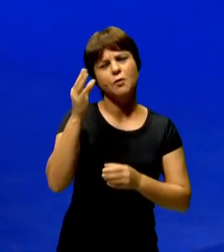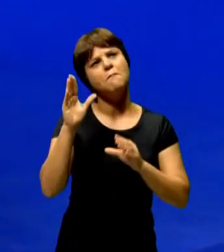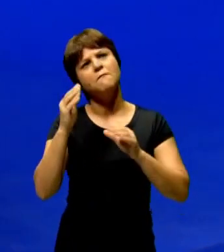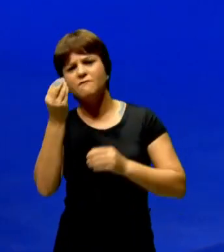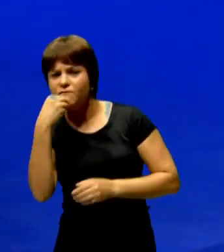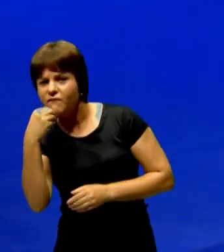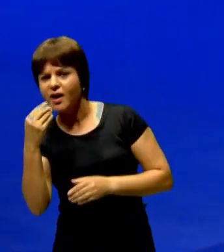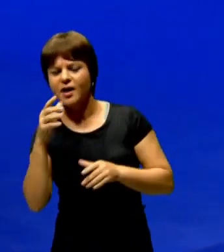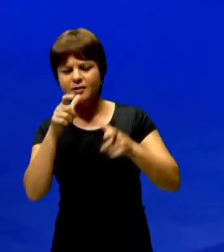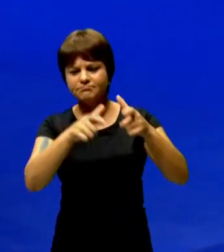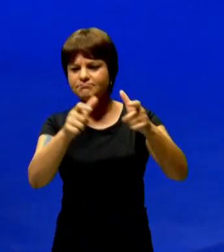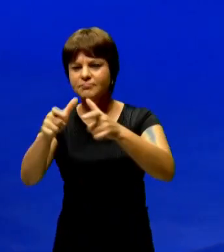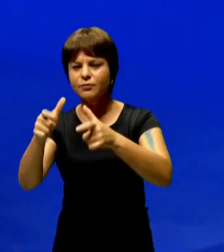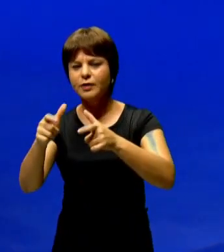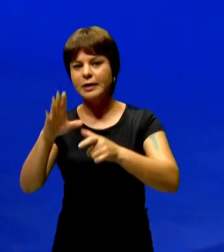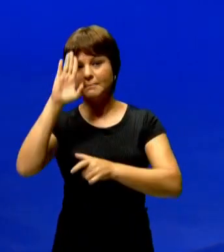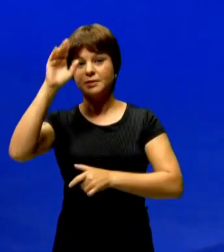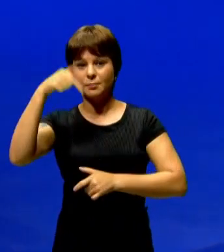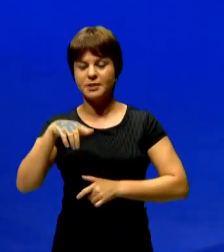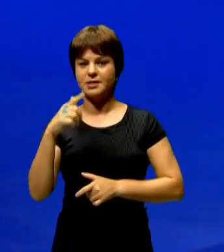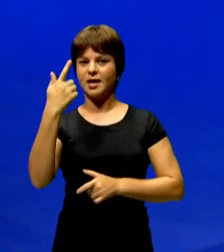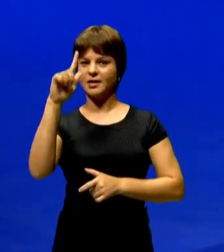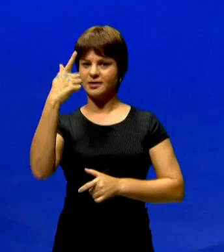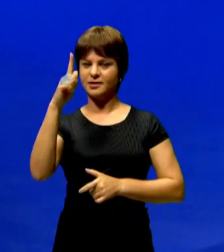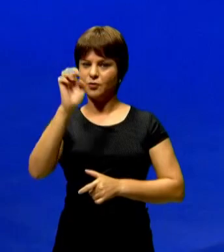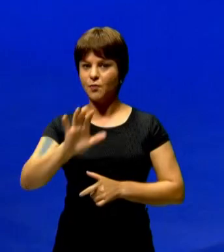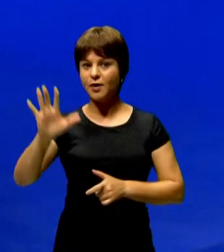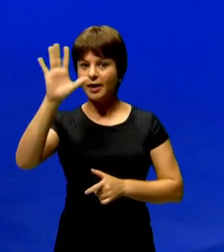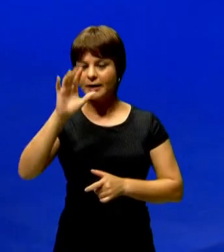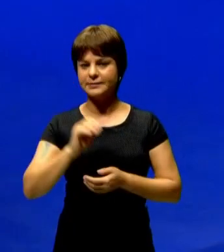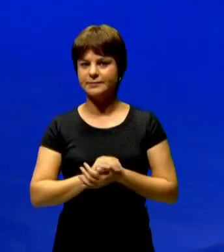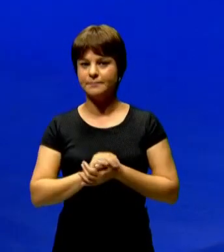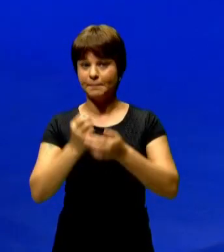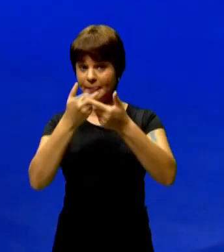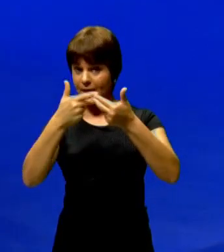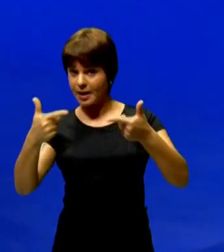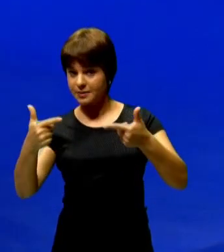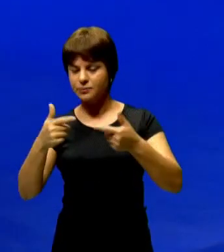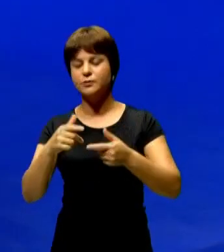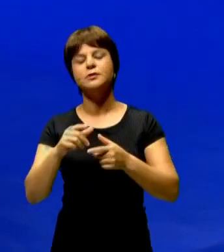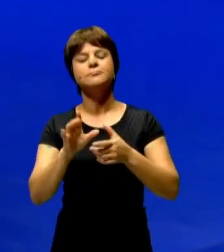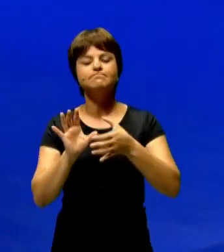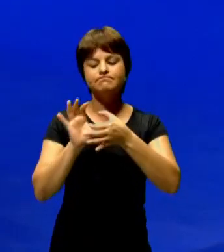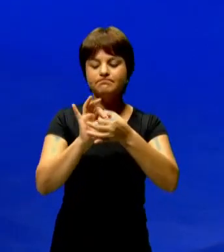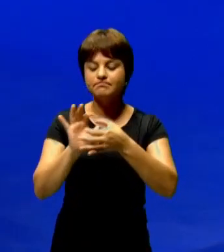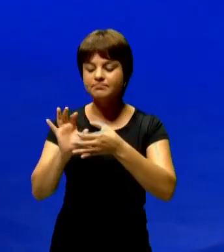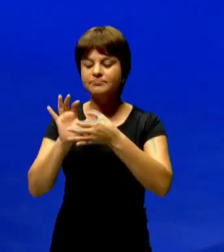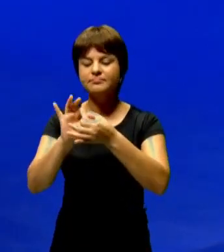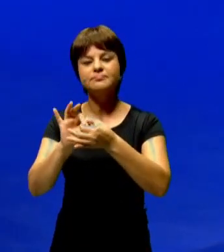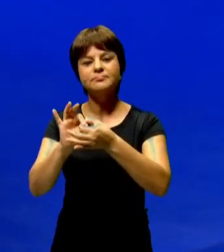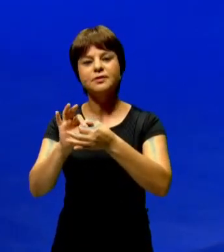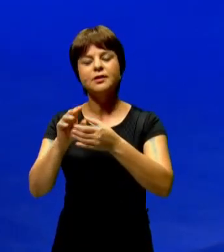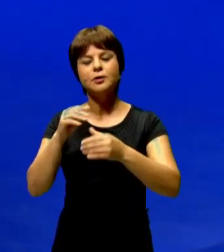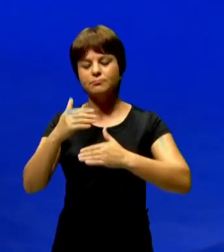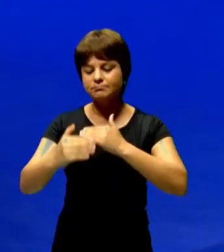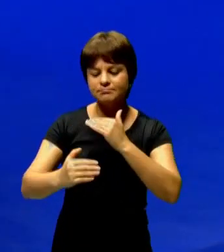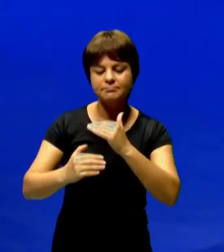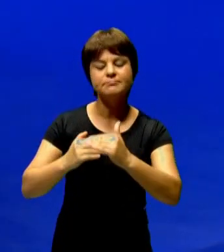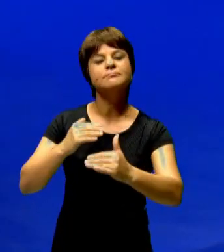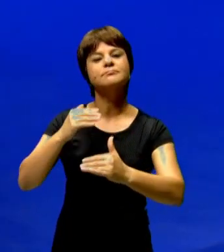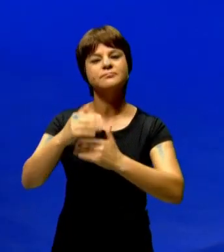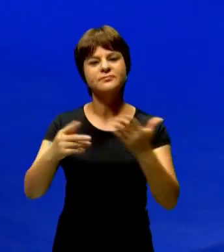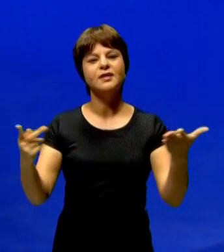e principalmente aqui em Goiás? Esses fenômenos são ligados por serem resultados de processos